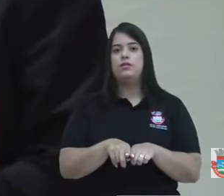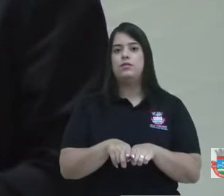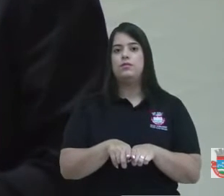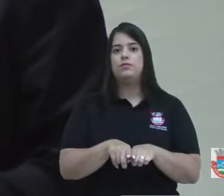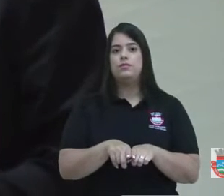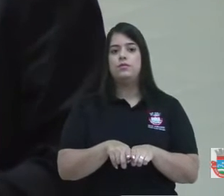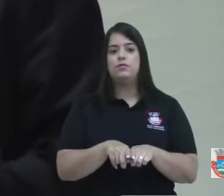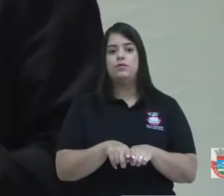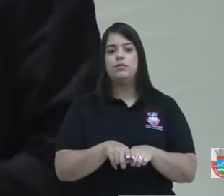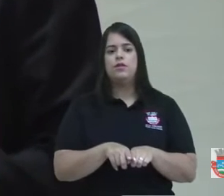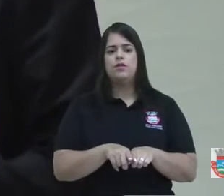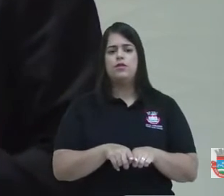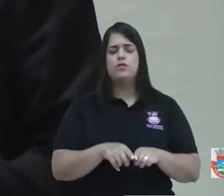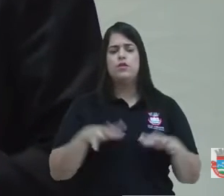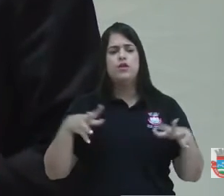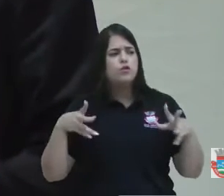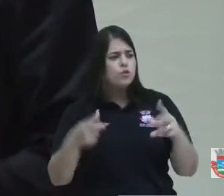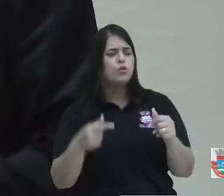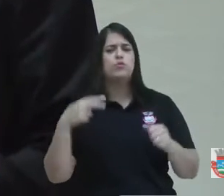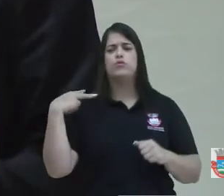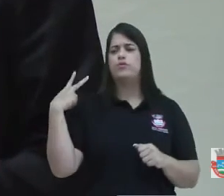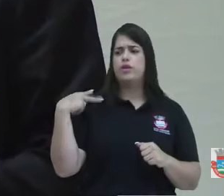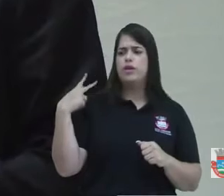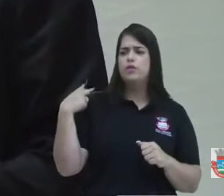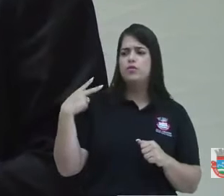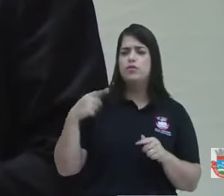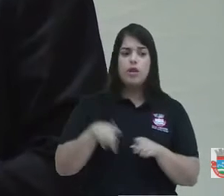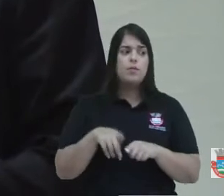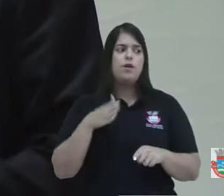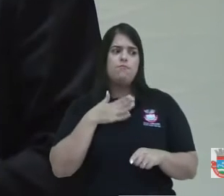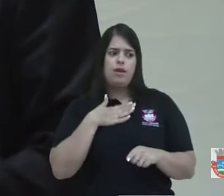desses vereadores e desse vereador aqui que vos fala,